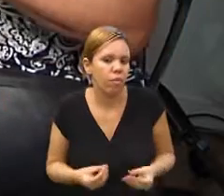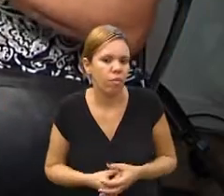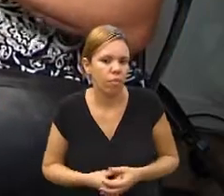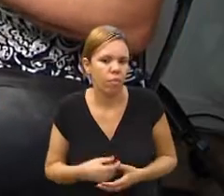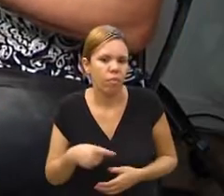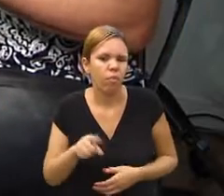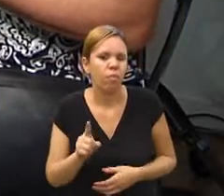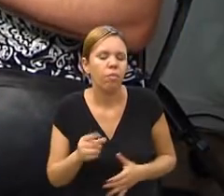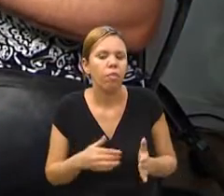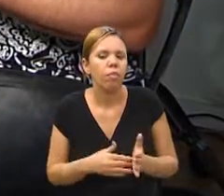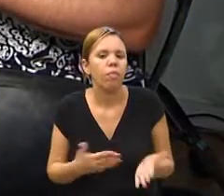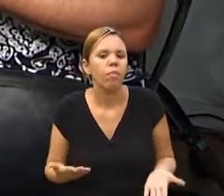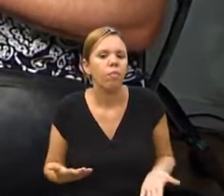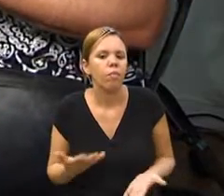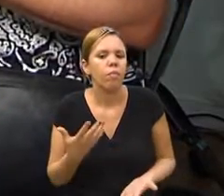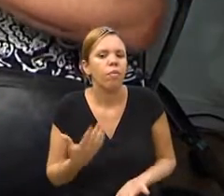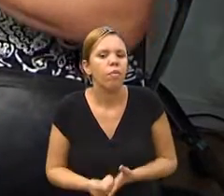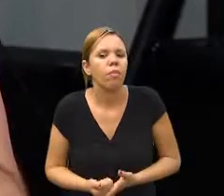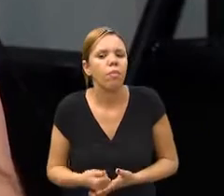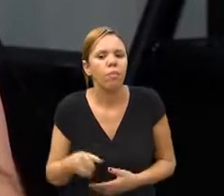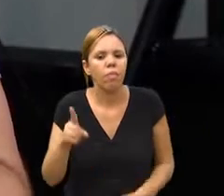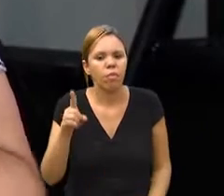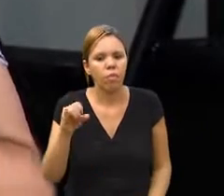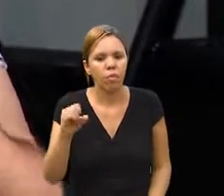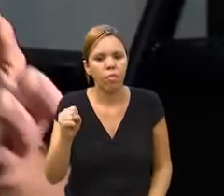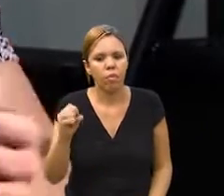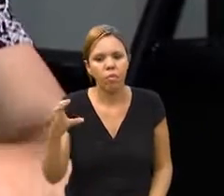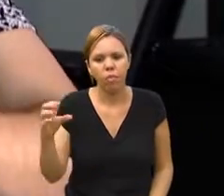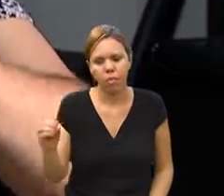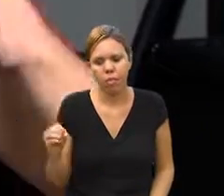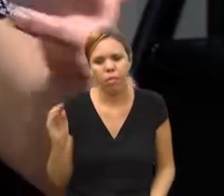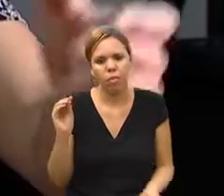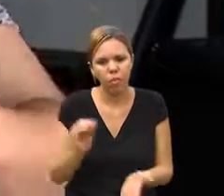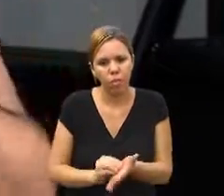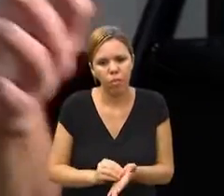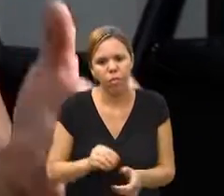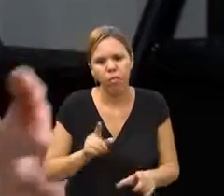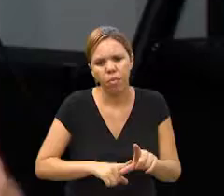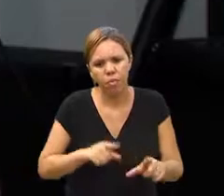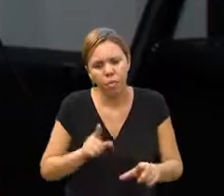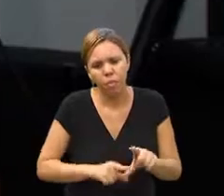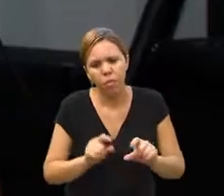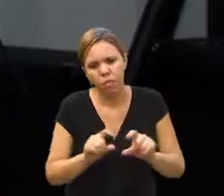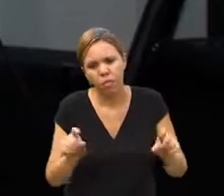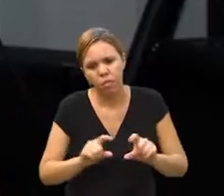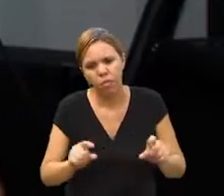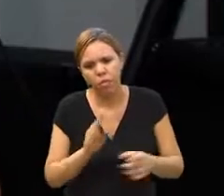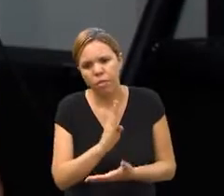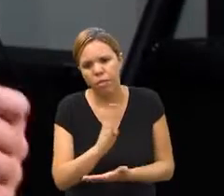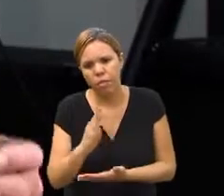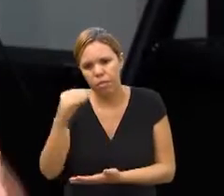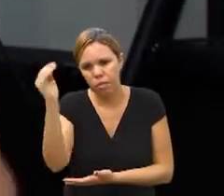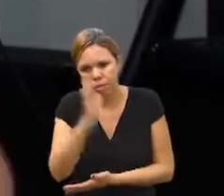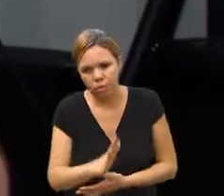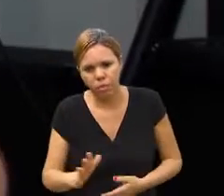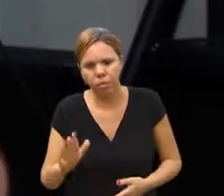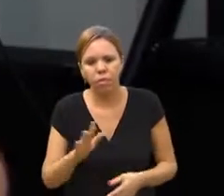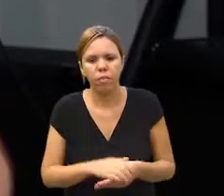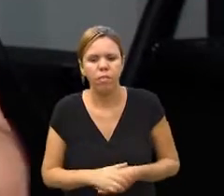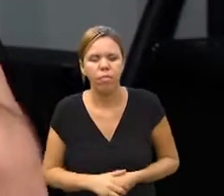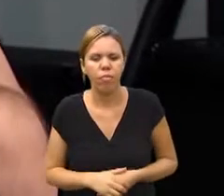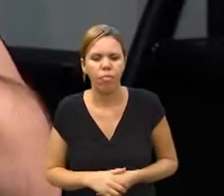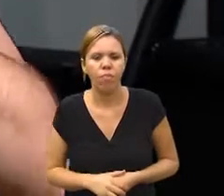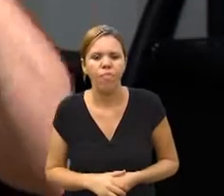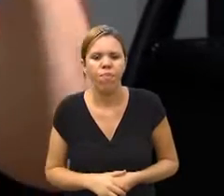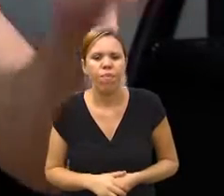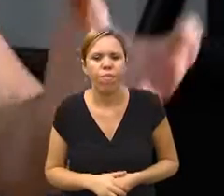A última vez que eu gravei um disco, eu registrei letras e partituras na Biblioteca Nacional